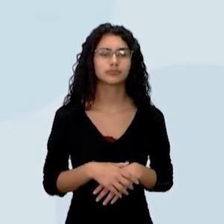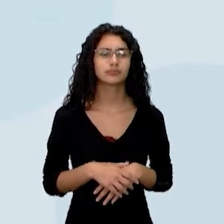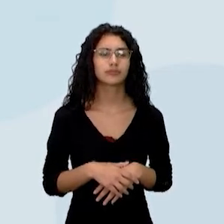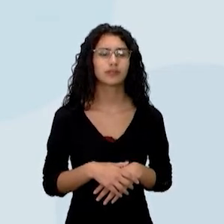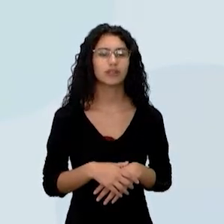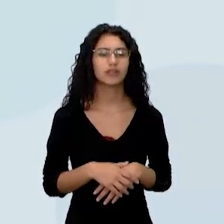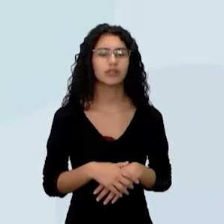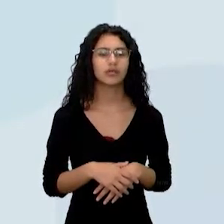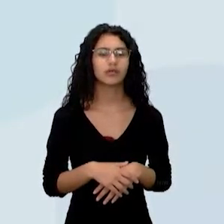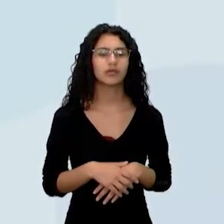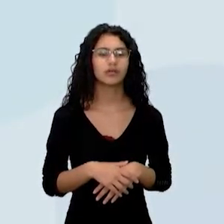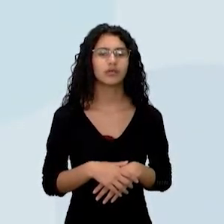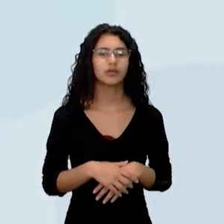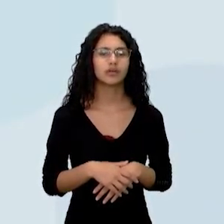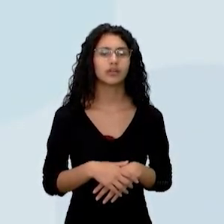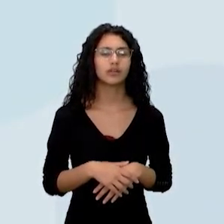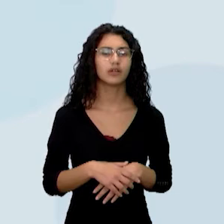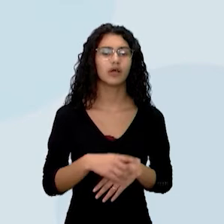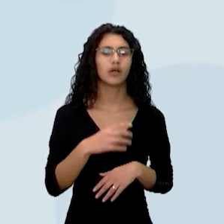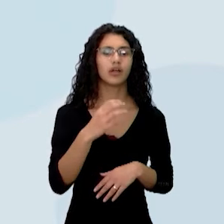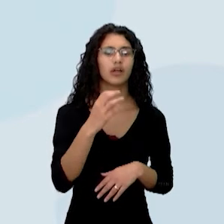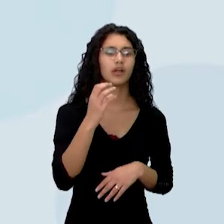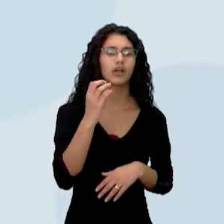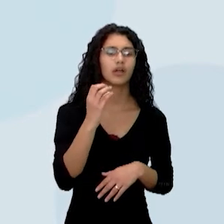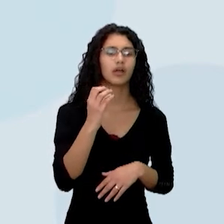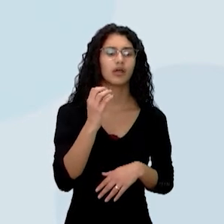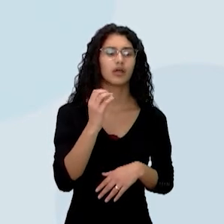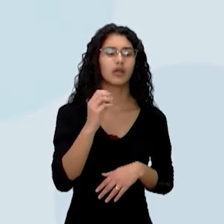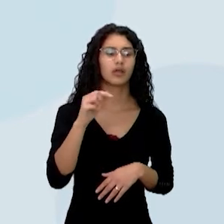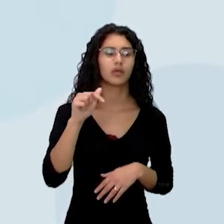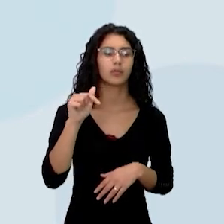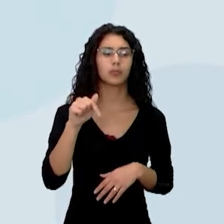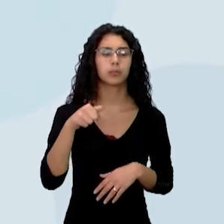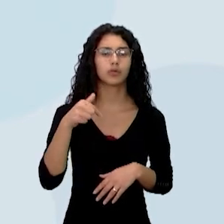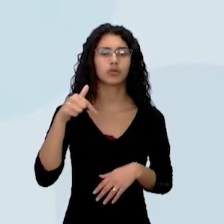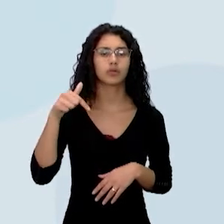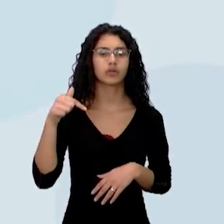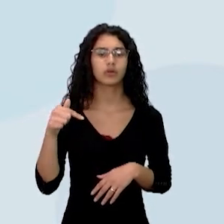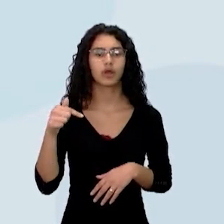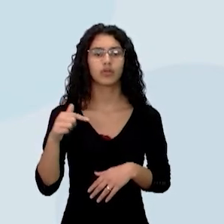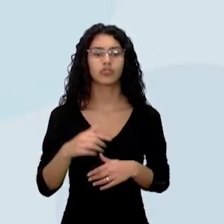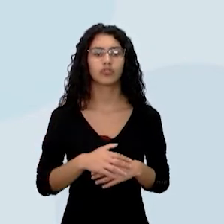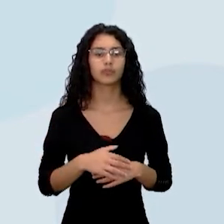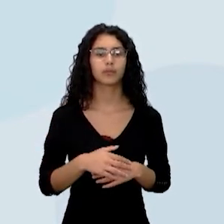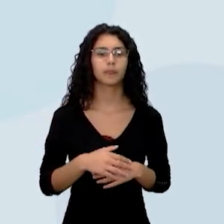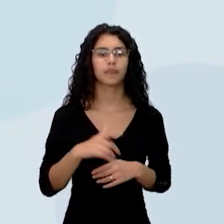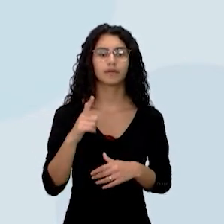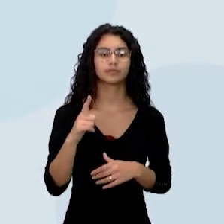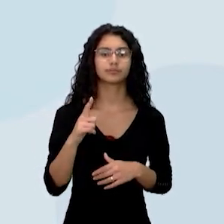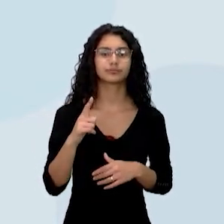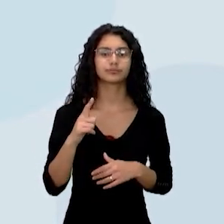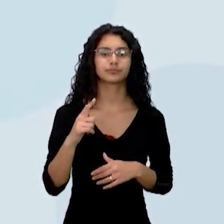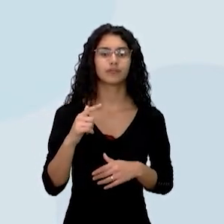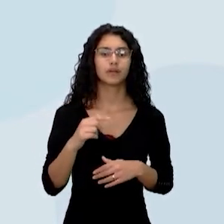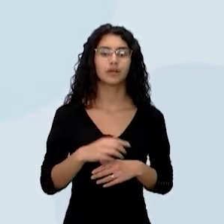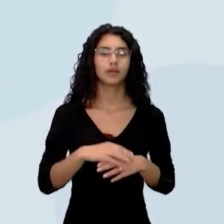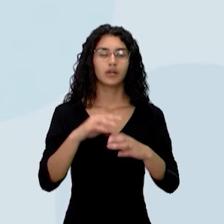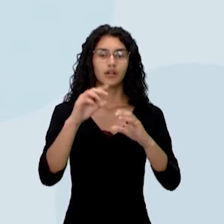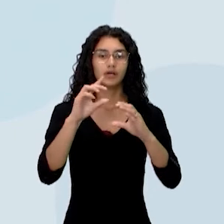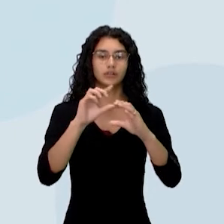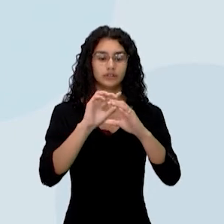ele flutuaria, né? No caso. 0,7 gramas por centímetro cúbico. Gravidade de Saturno, ó, um pouquinho, quase próximo da Terra, né?